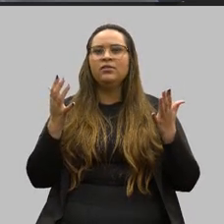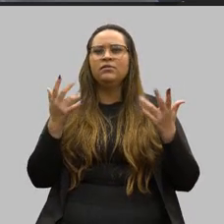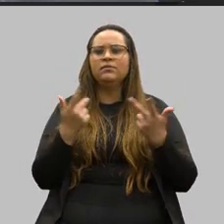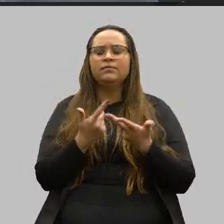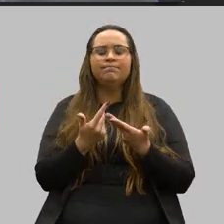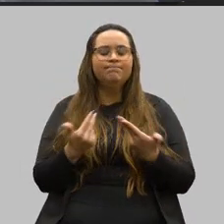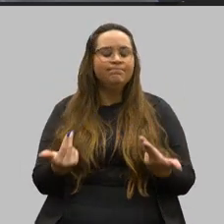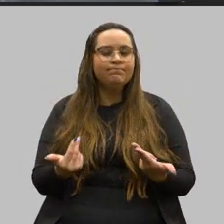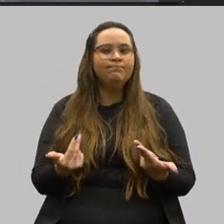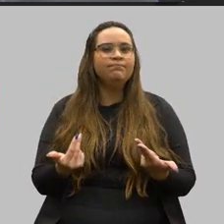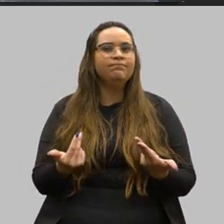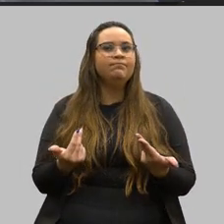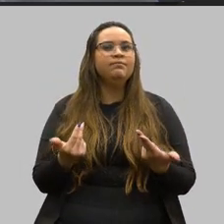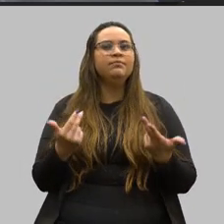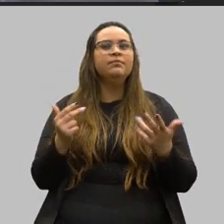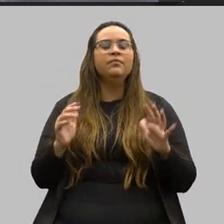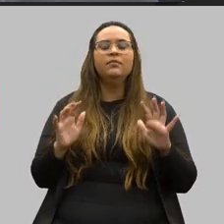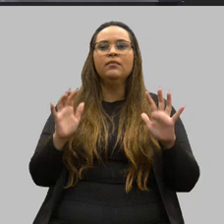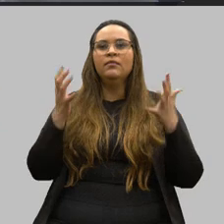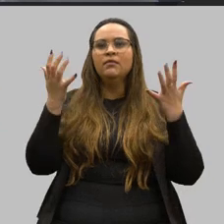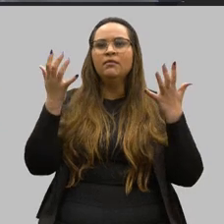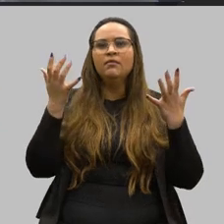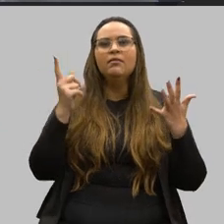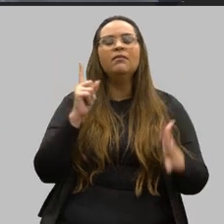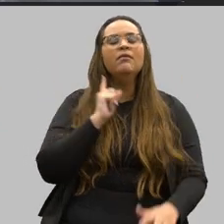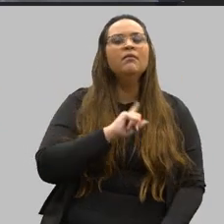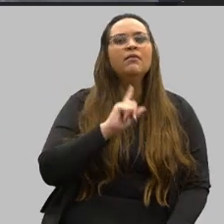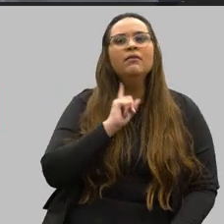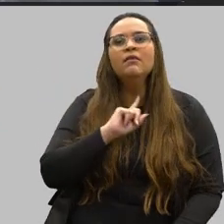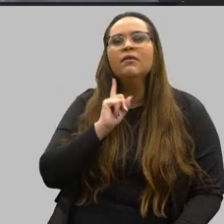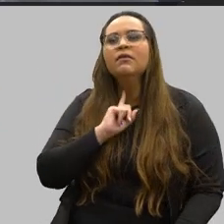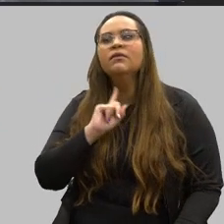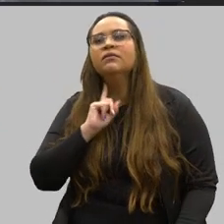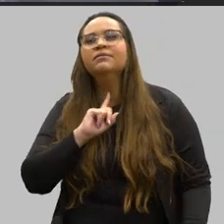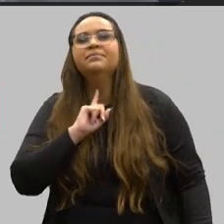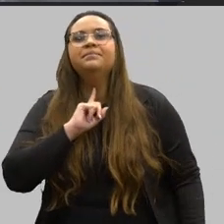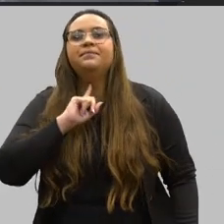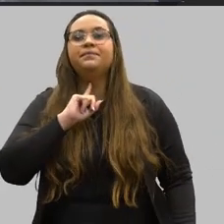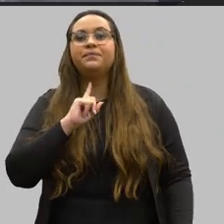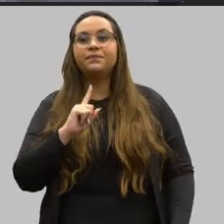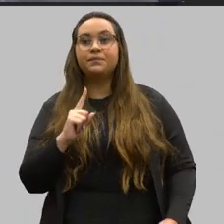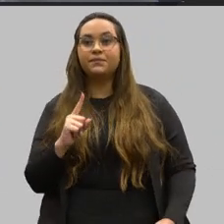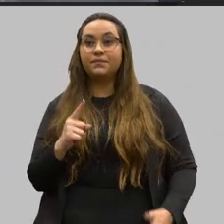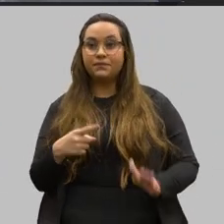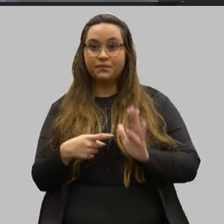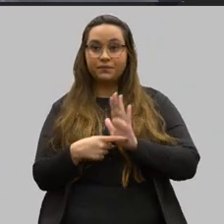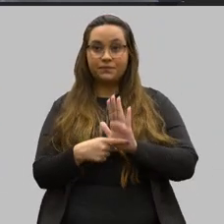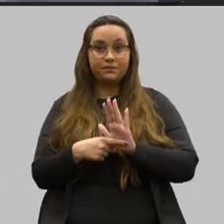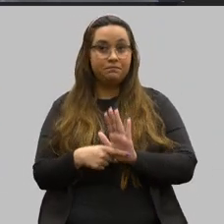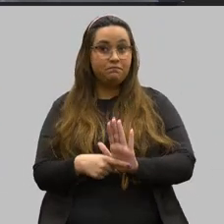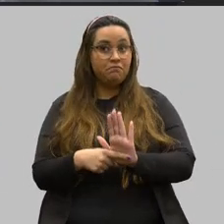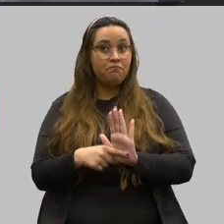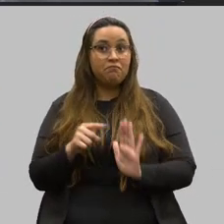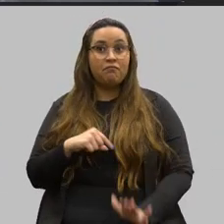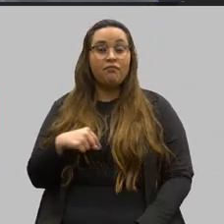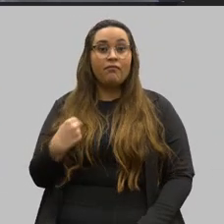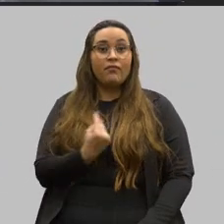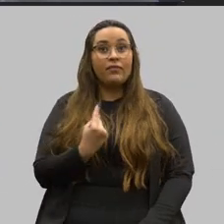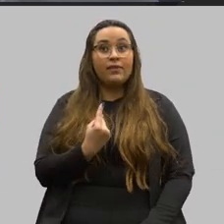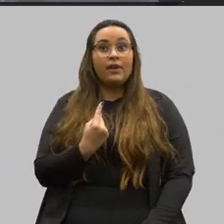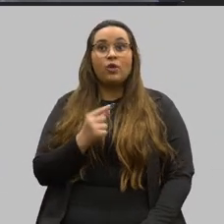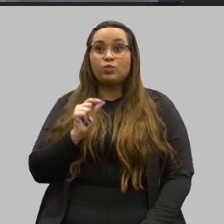né eventos extremos em Minas Gerais nos coloca aí numa numa numa situação de